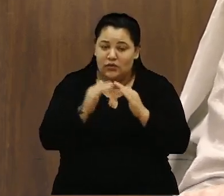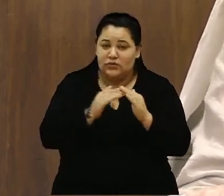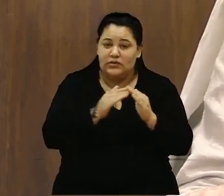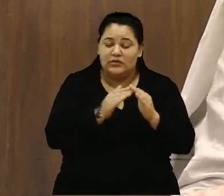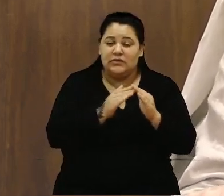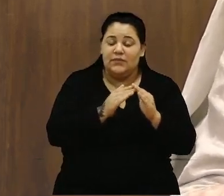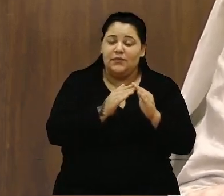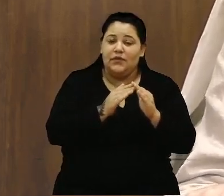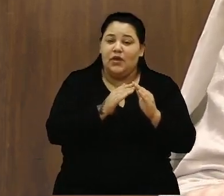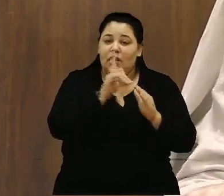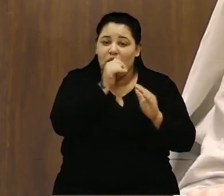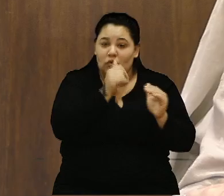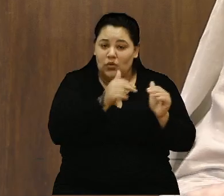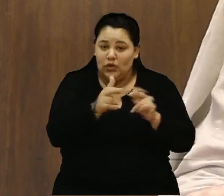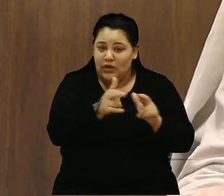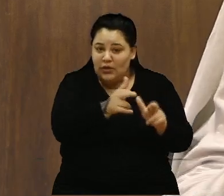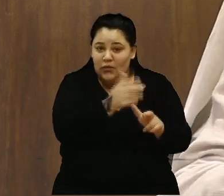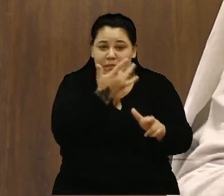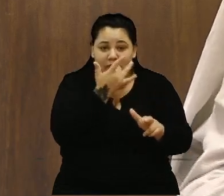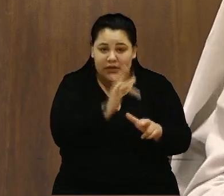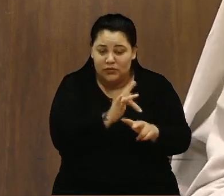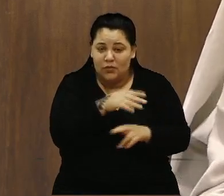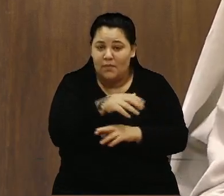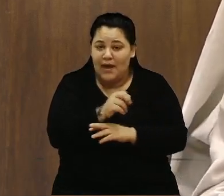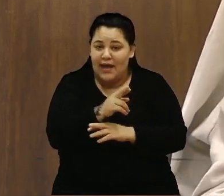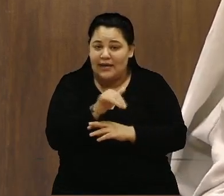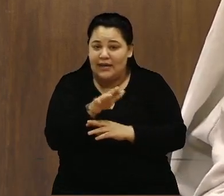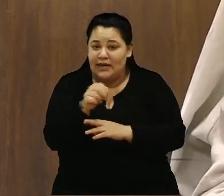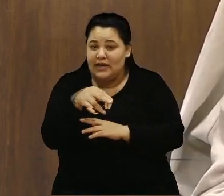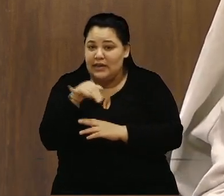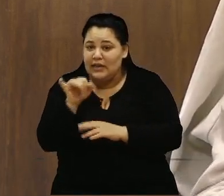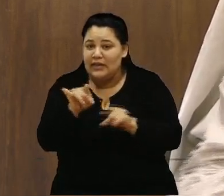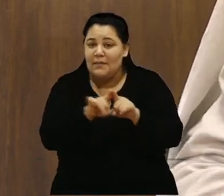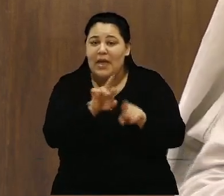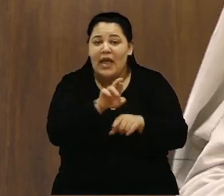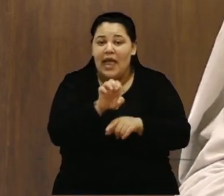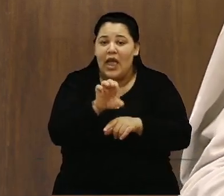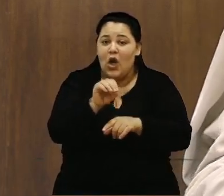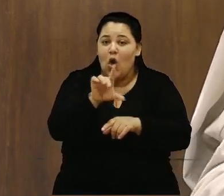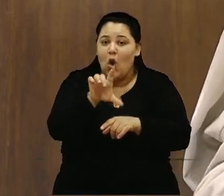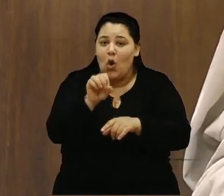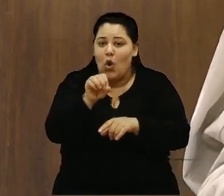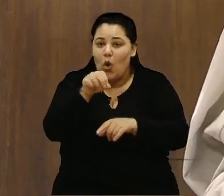possa regularizar antes do final de semana essa coleta e não encontremos problemas maiores. Obrigado.